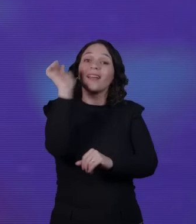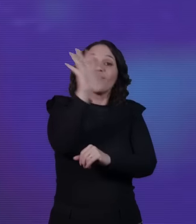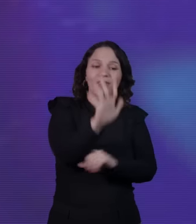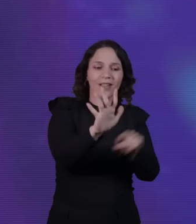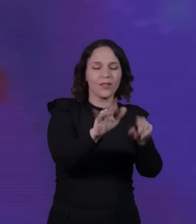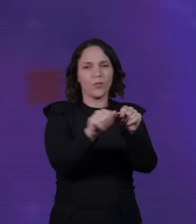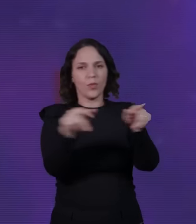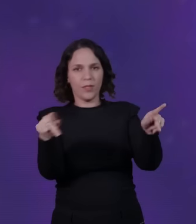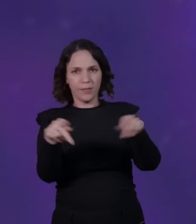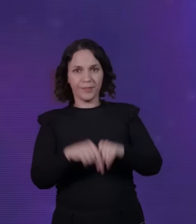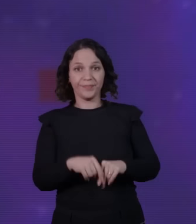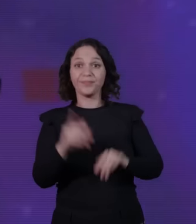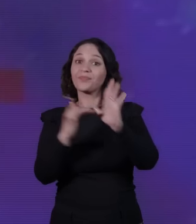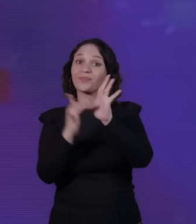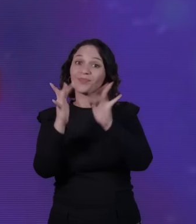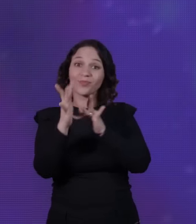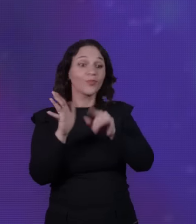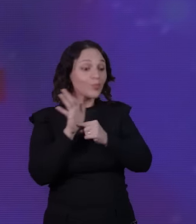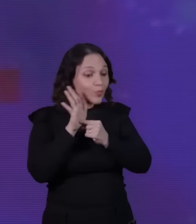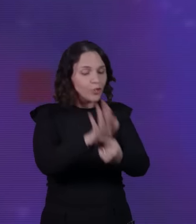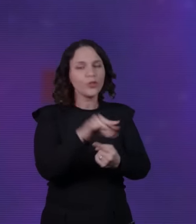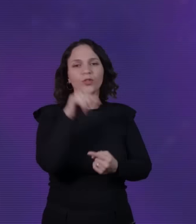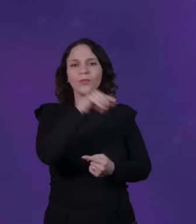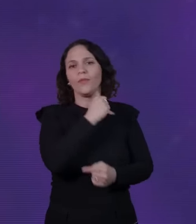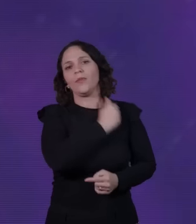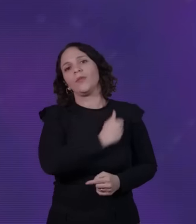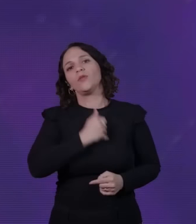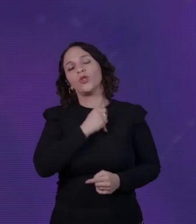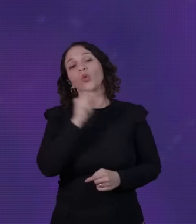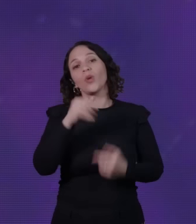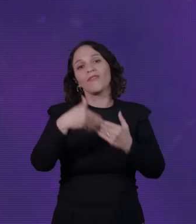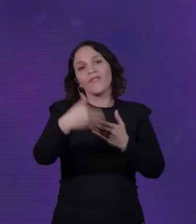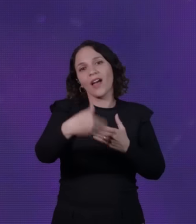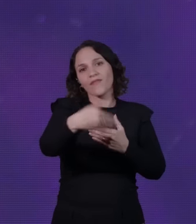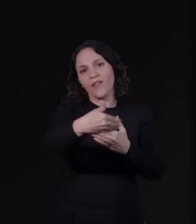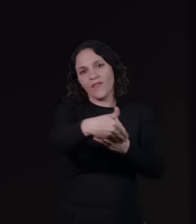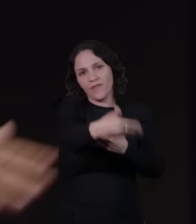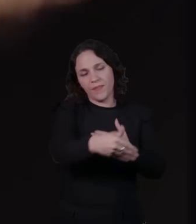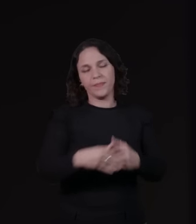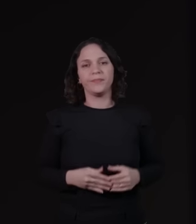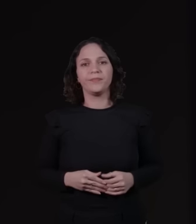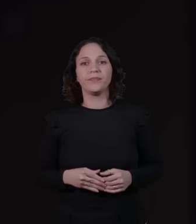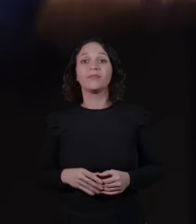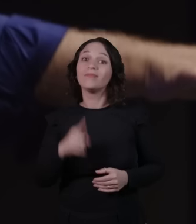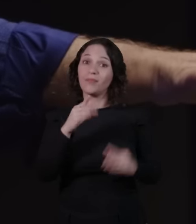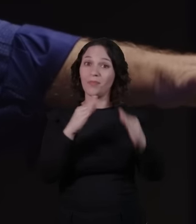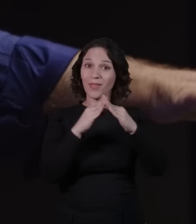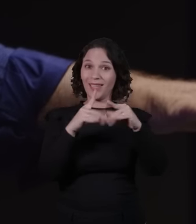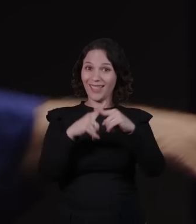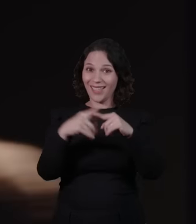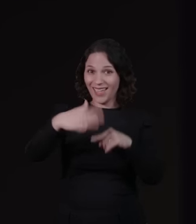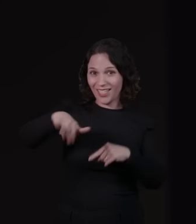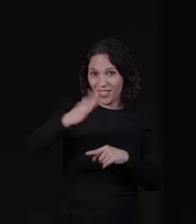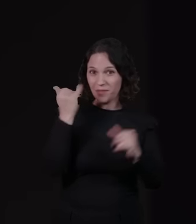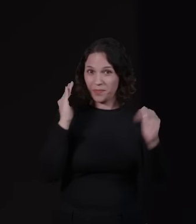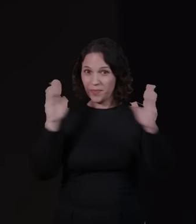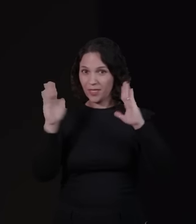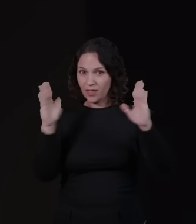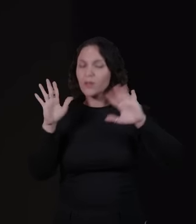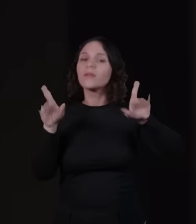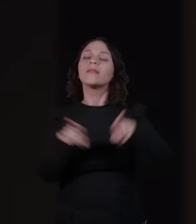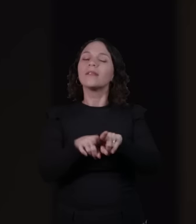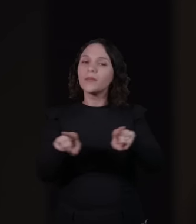Apocalipse, Jesus mostra para João tudo o que ia acontecer, não somente para as igrejas daquela época,